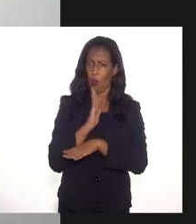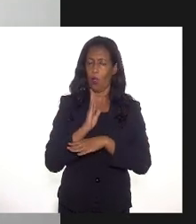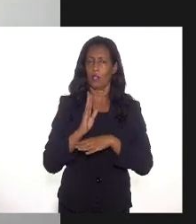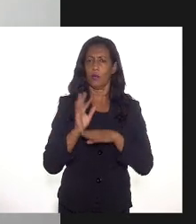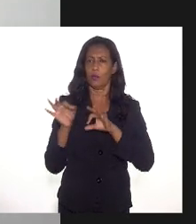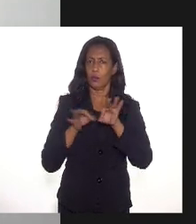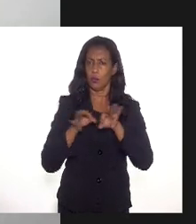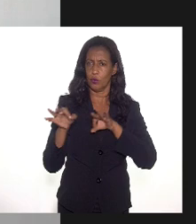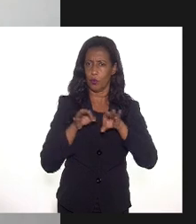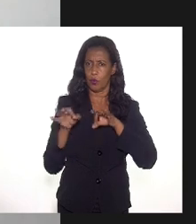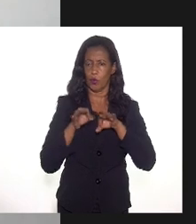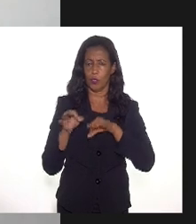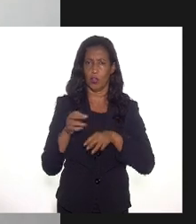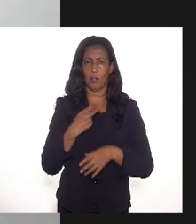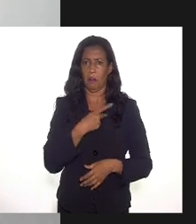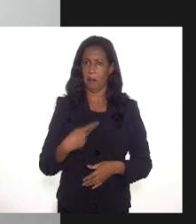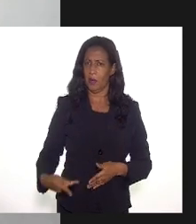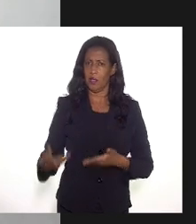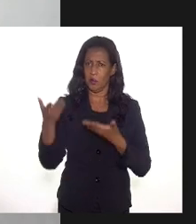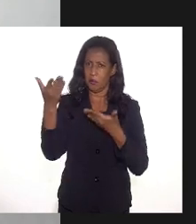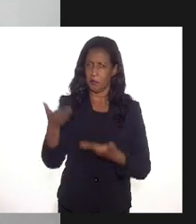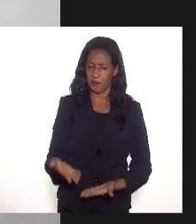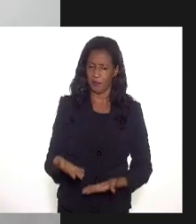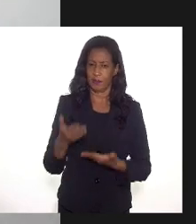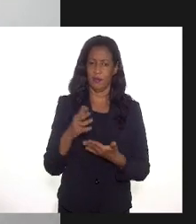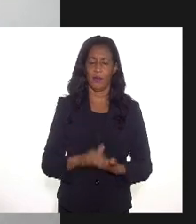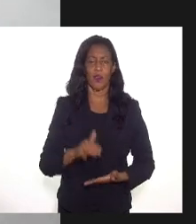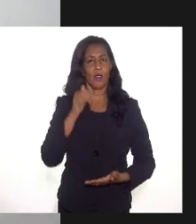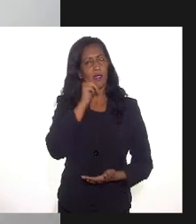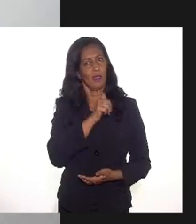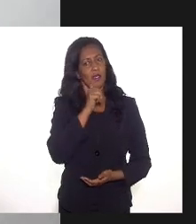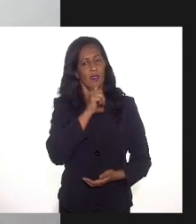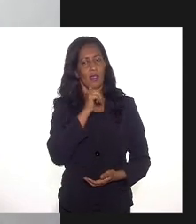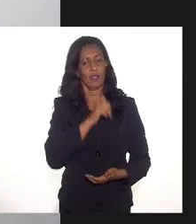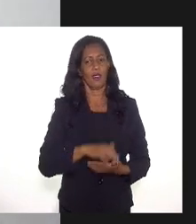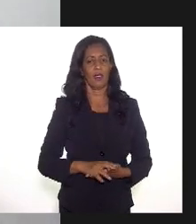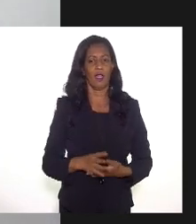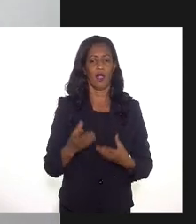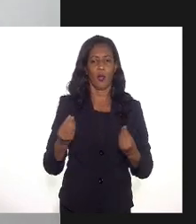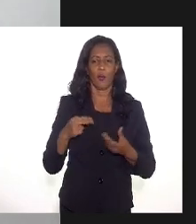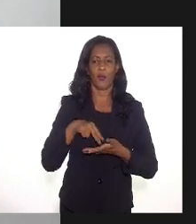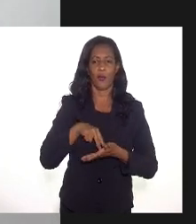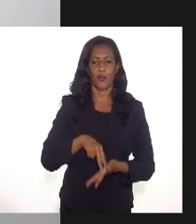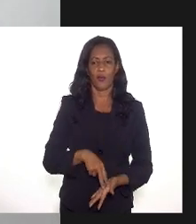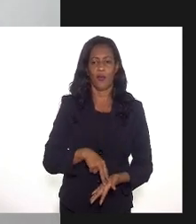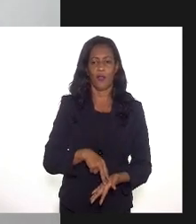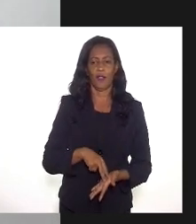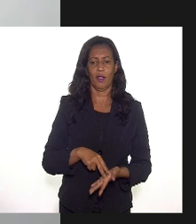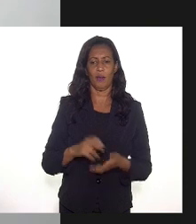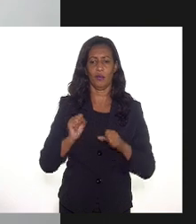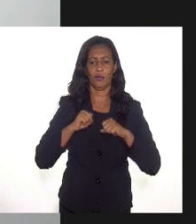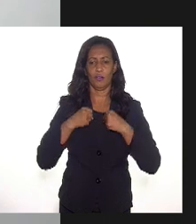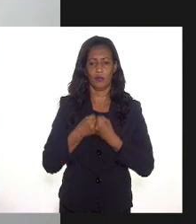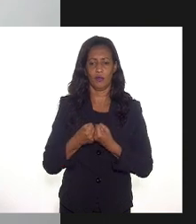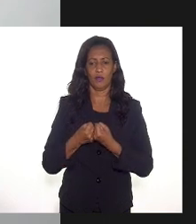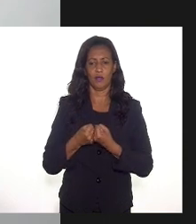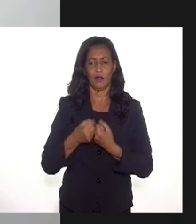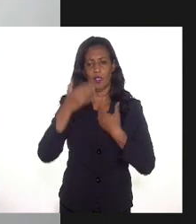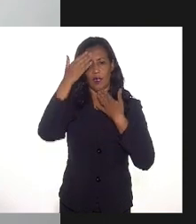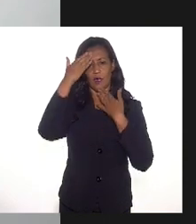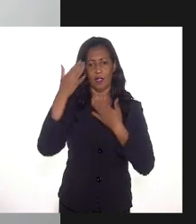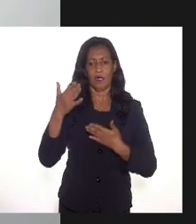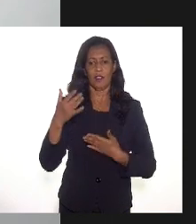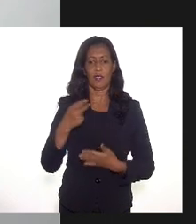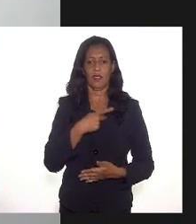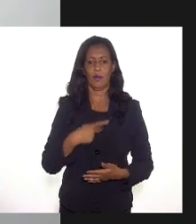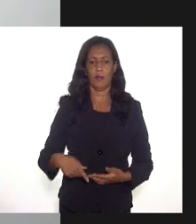projeto ter sido presidida por vossa excelência, uma mulher de muita fibra, de muita garra. Agradecer